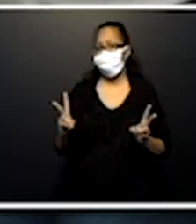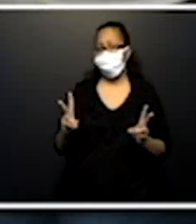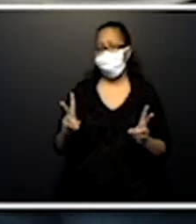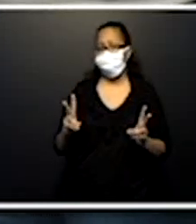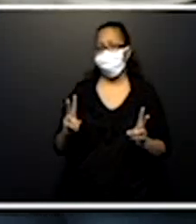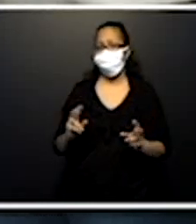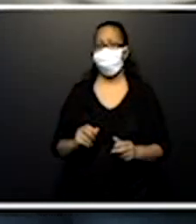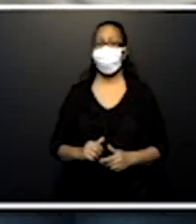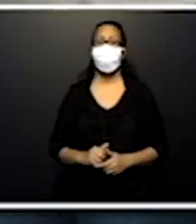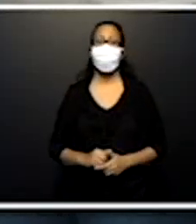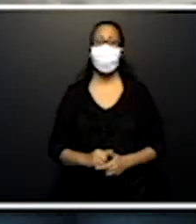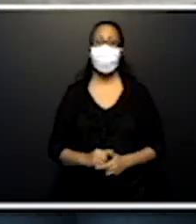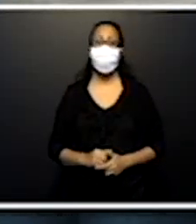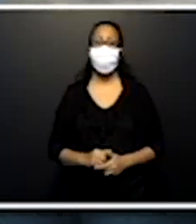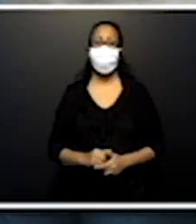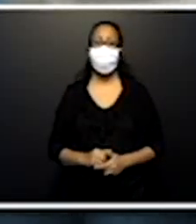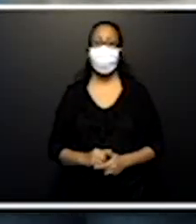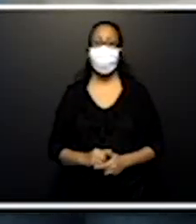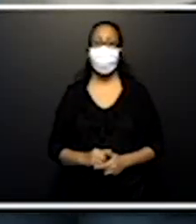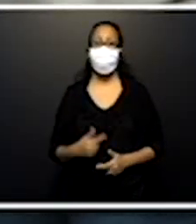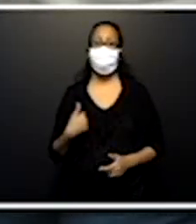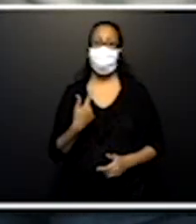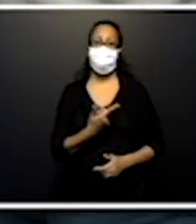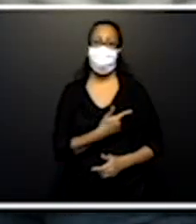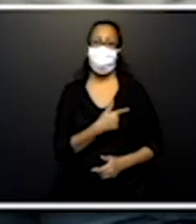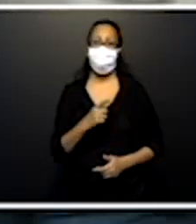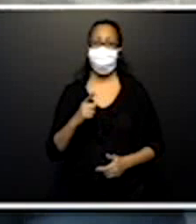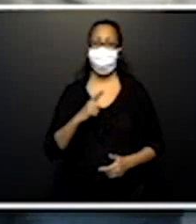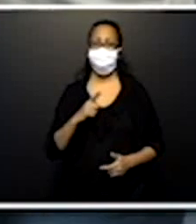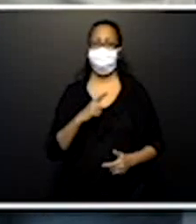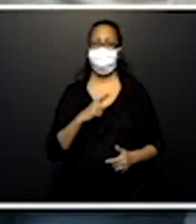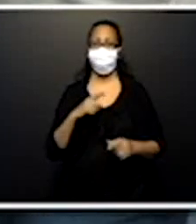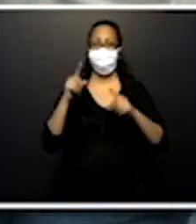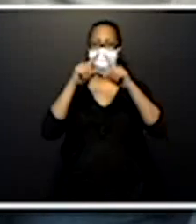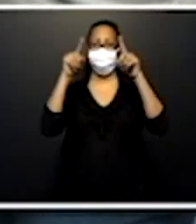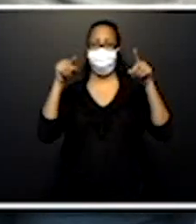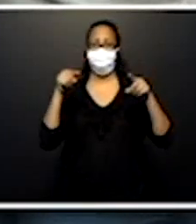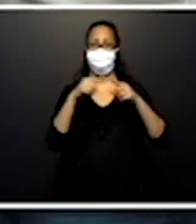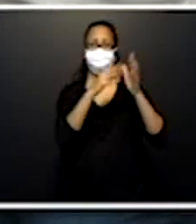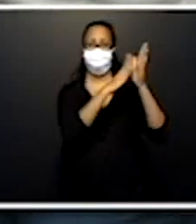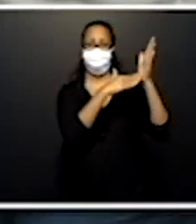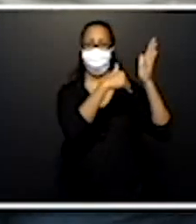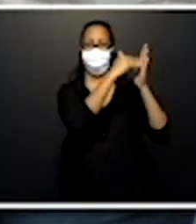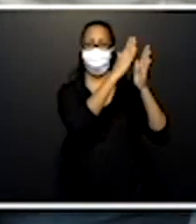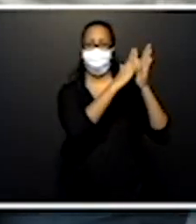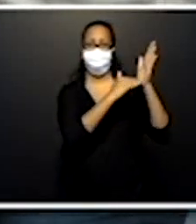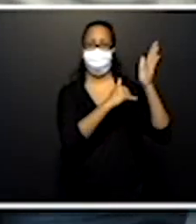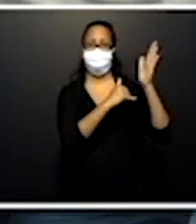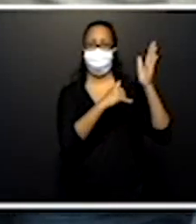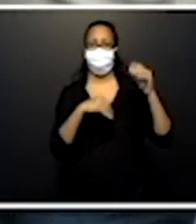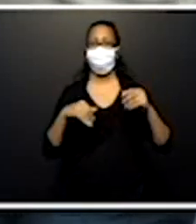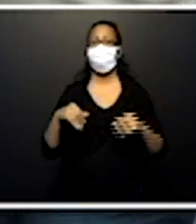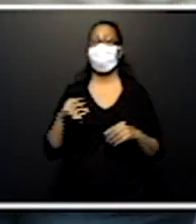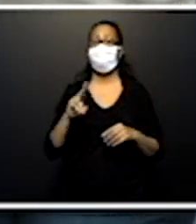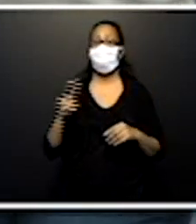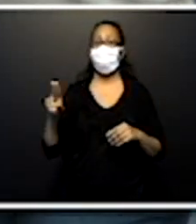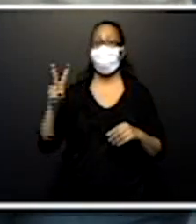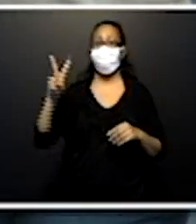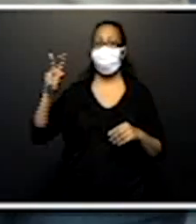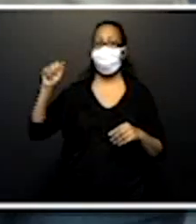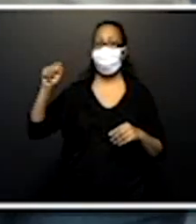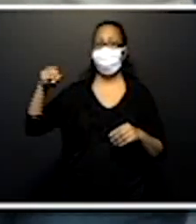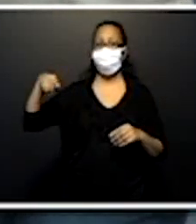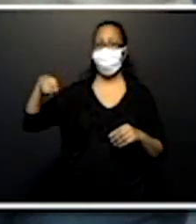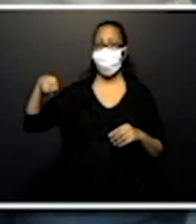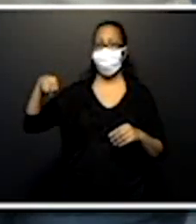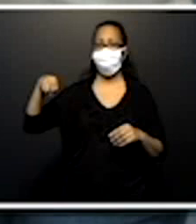tá? Bom, aqui nós temos uma obra de arte. Ele é do Vincent Van Gogh, chama Os Girassóis. O